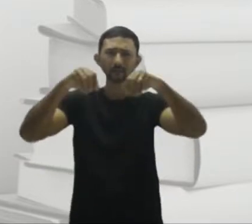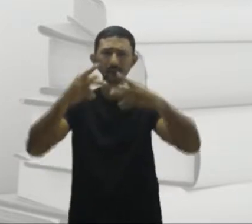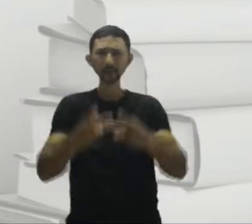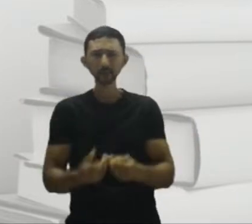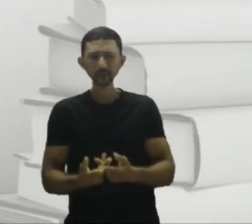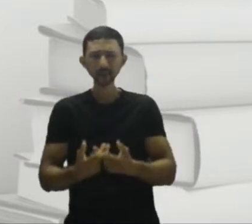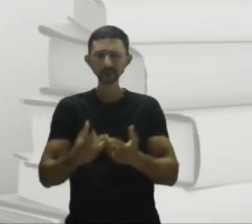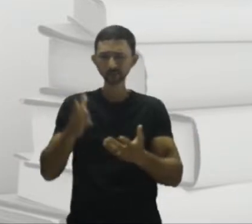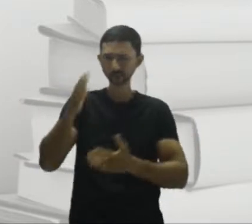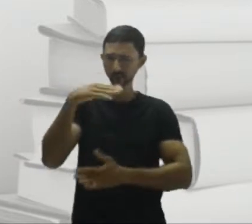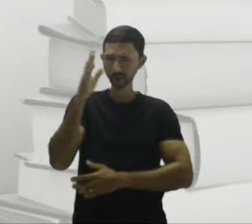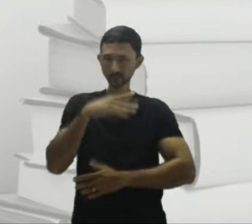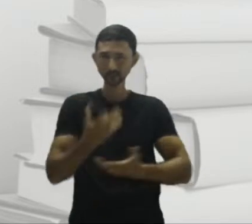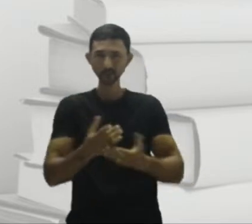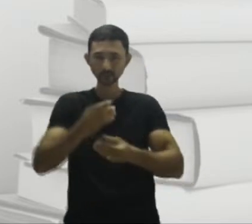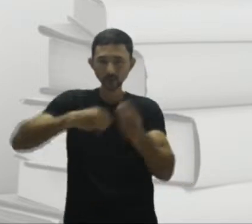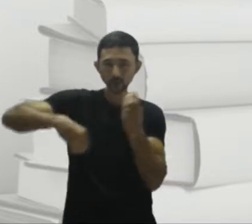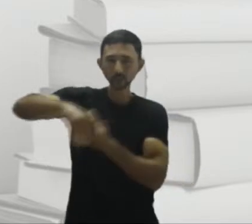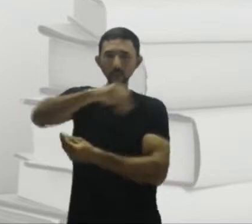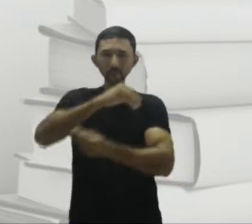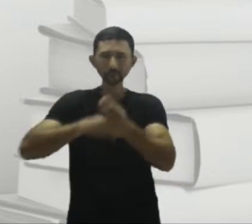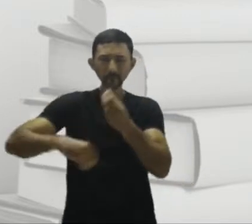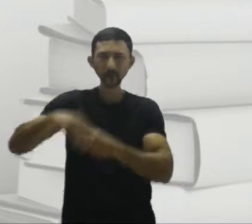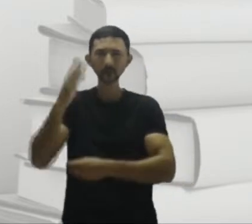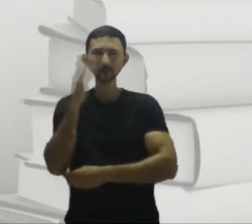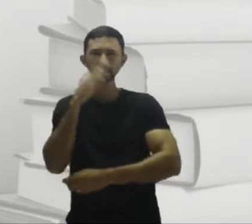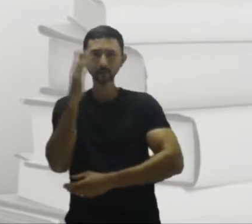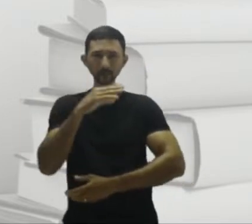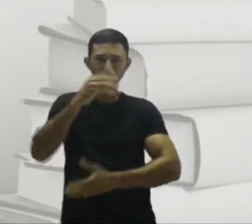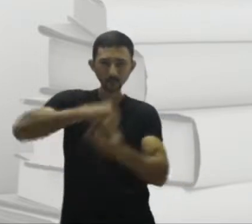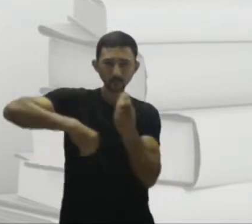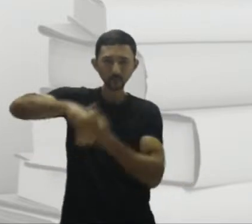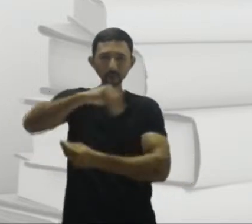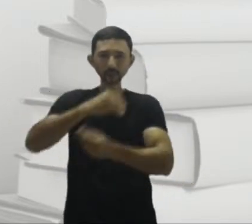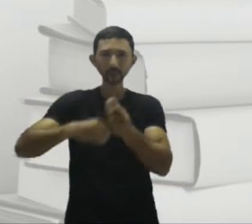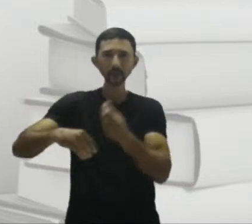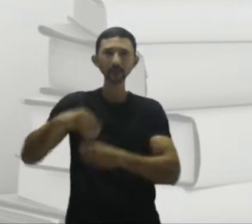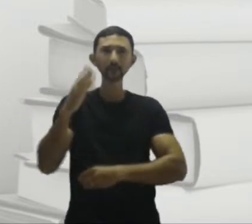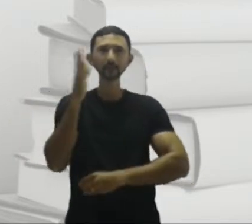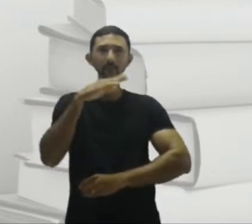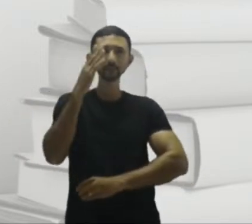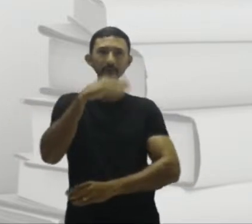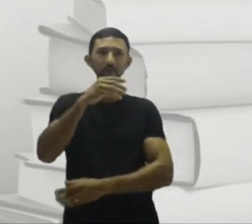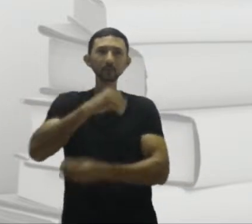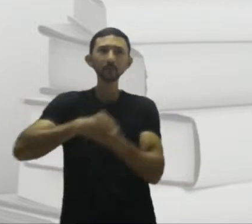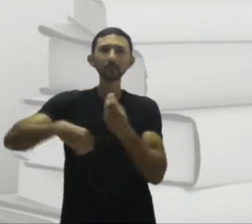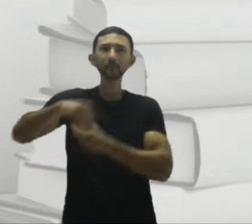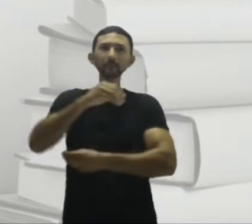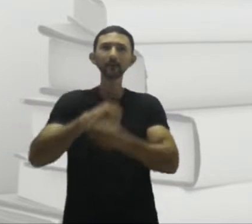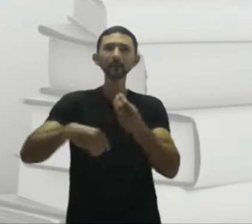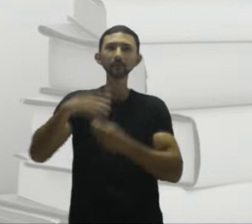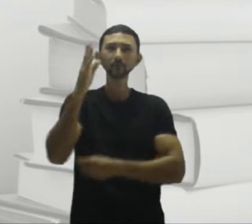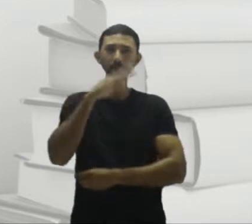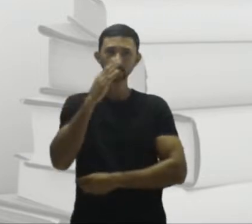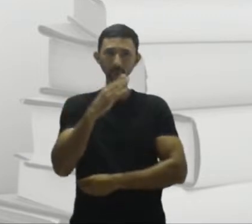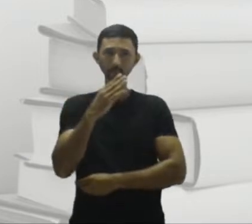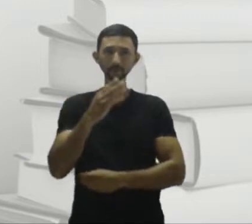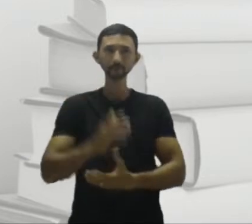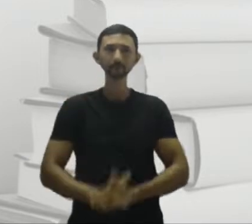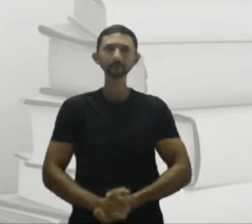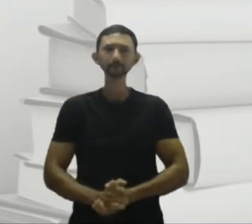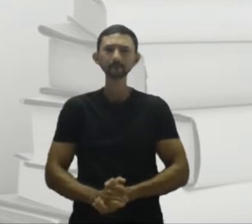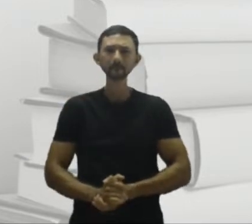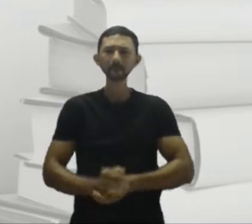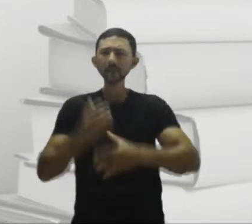do pitiú. No meio do pitiú, no meio do pitiú, no meio do pitiú, no meio do pitiú. Eu